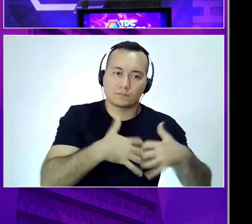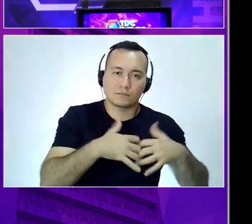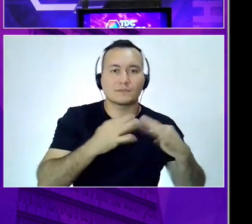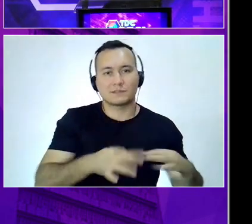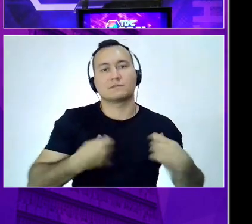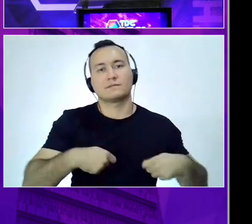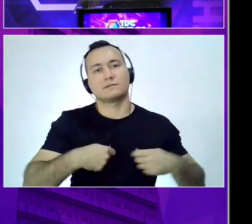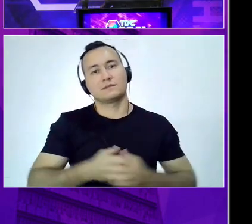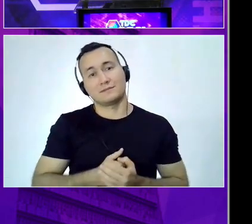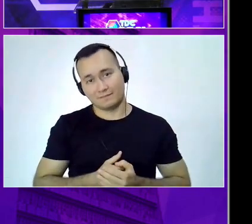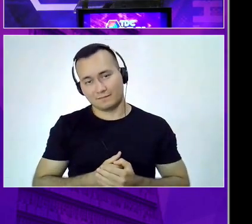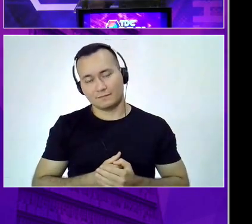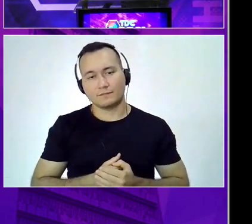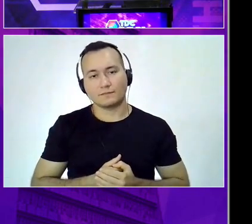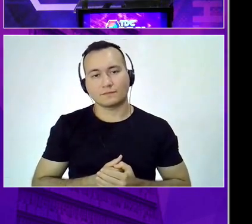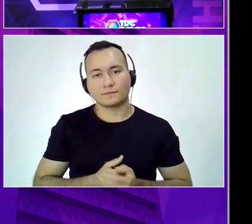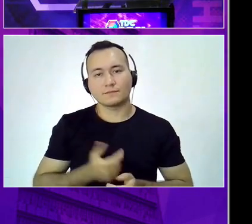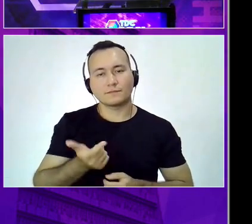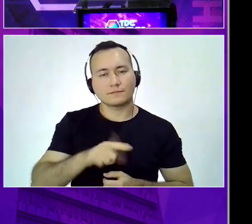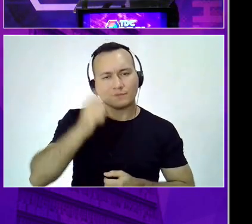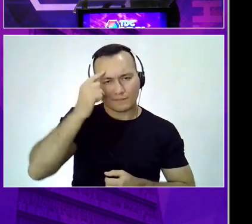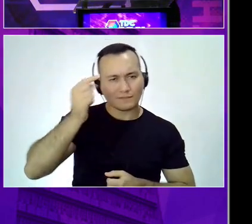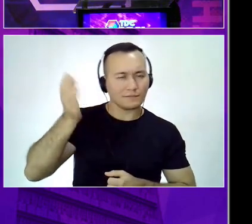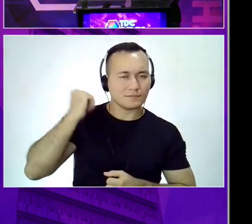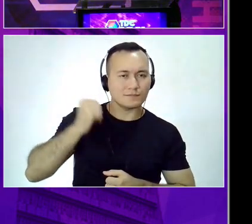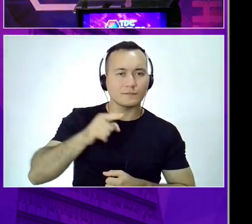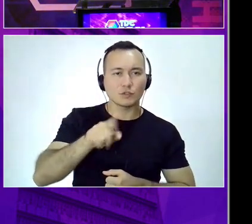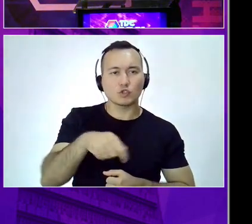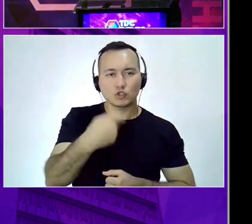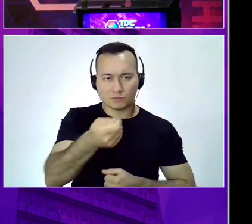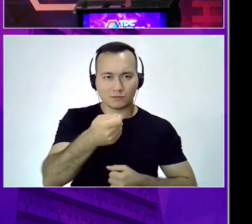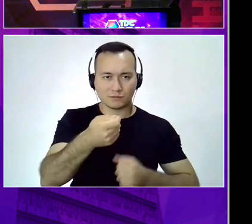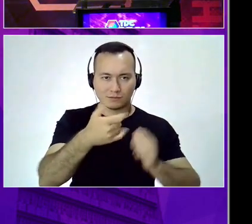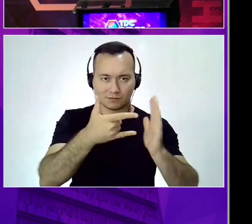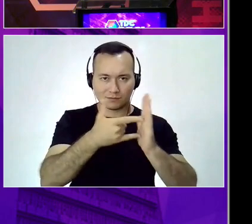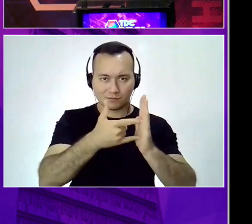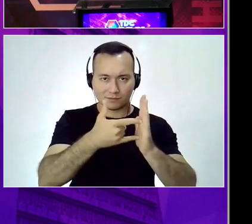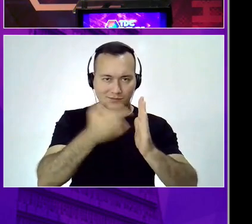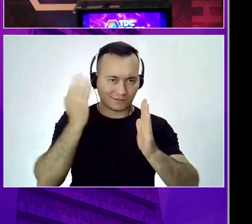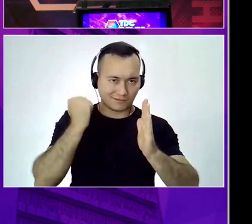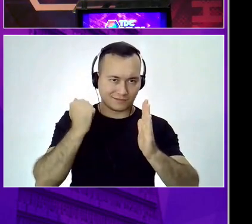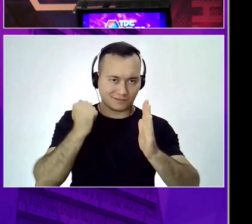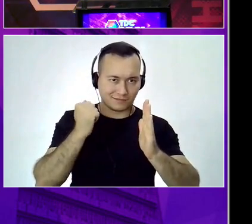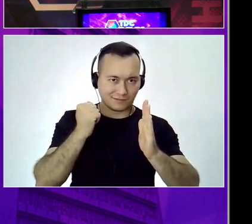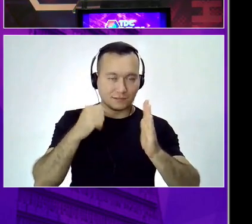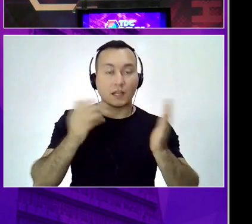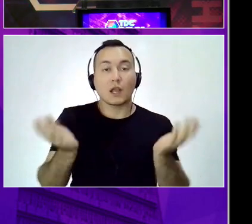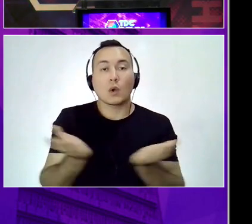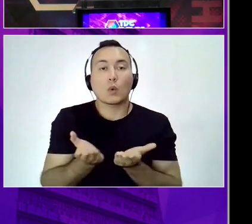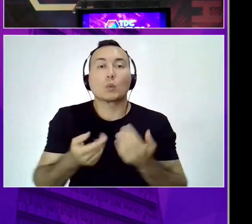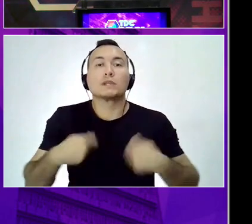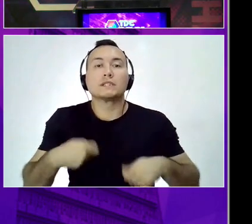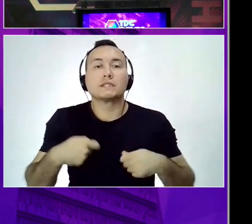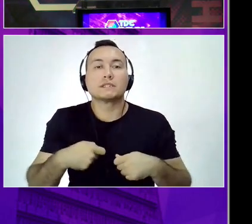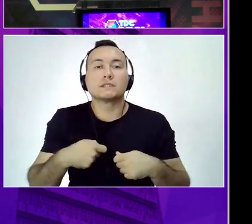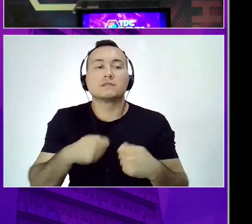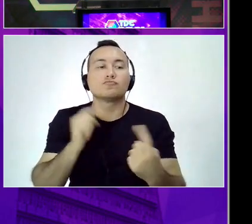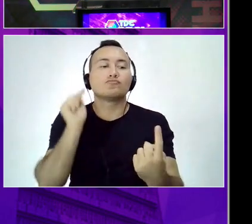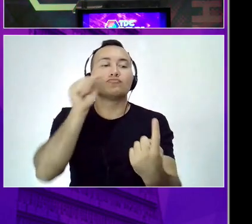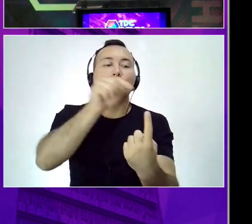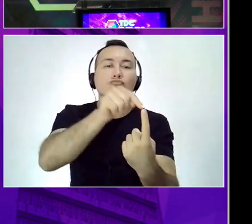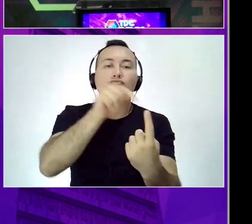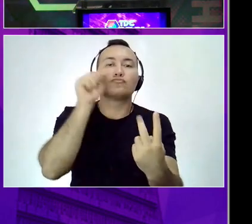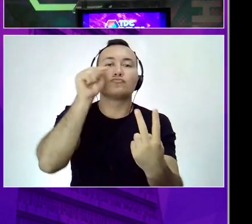era um desenvolvedor um dia, defina objetivos junto ao seu liderado, né? Quem aqui